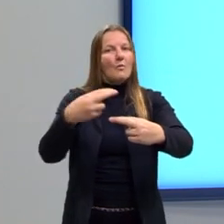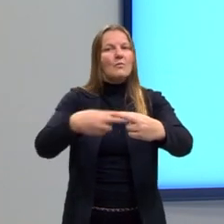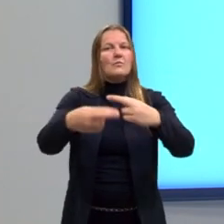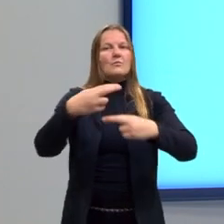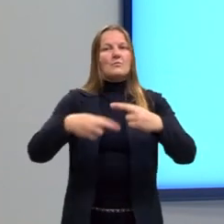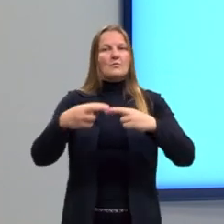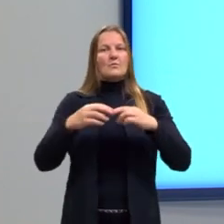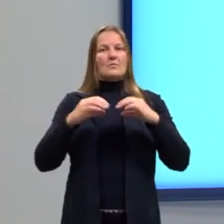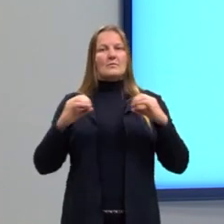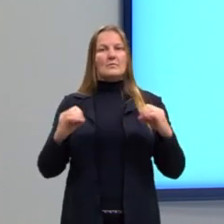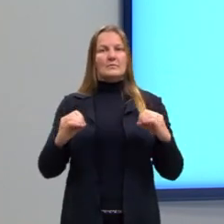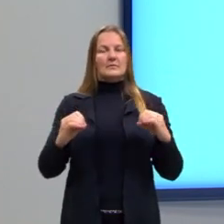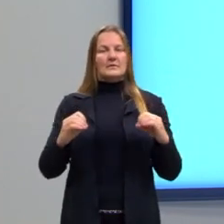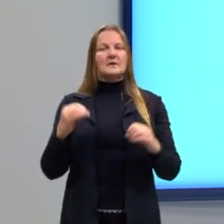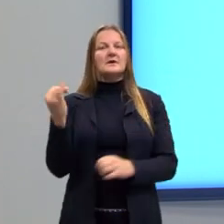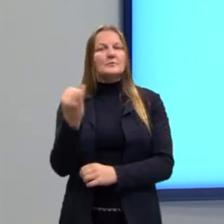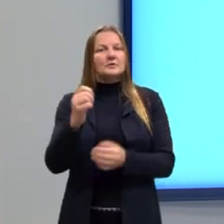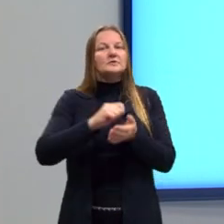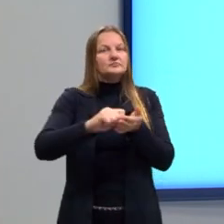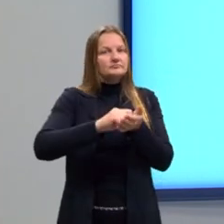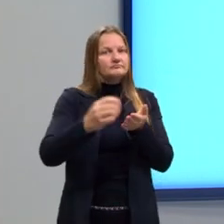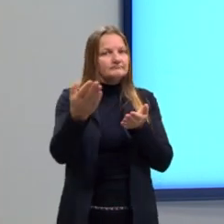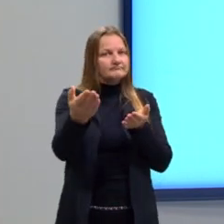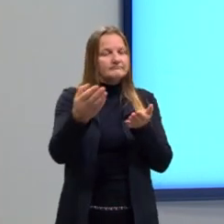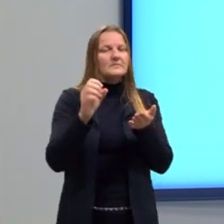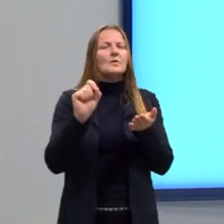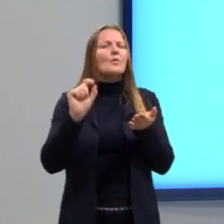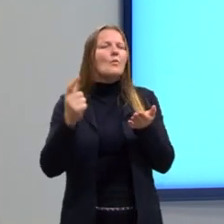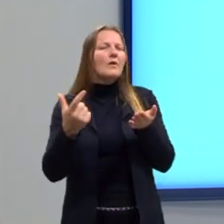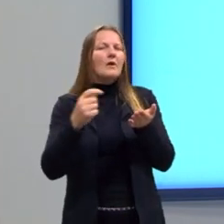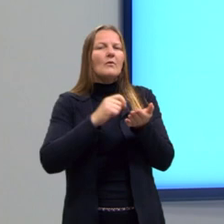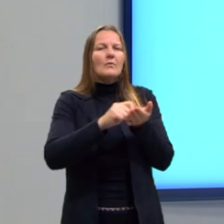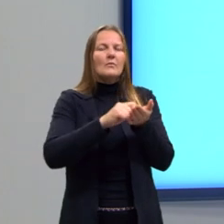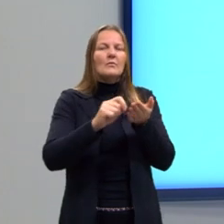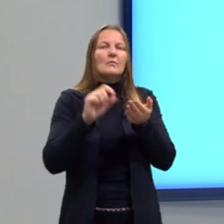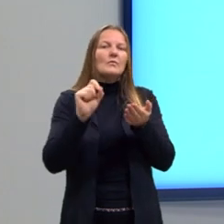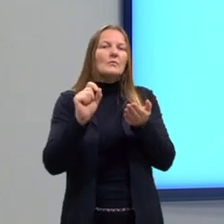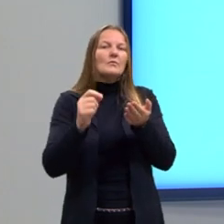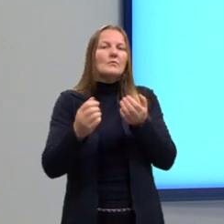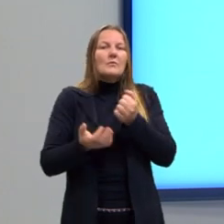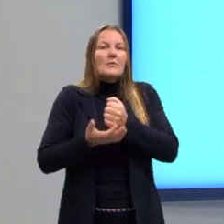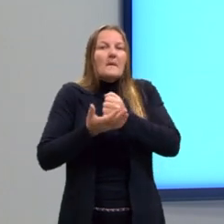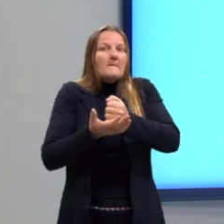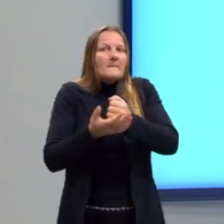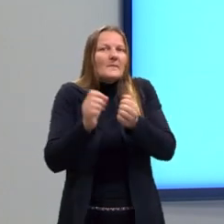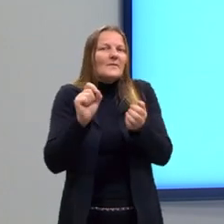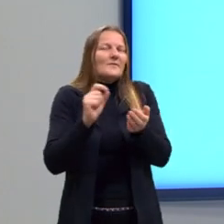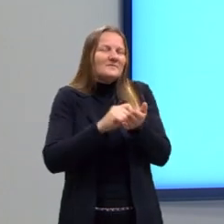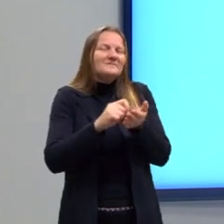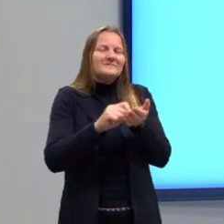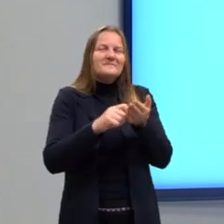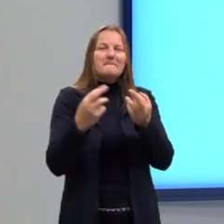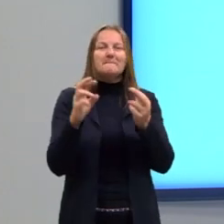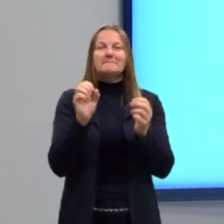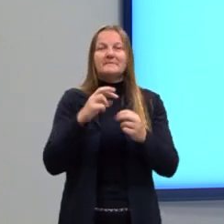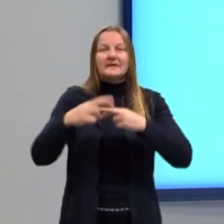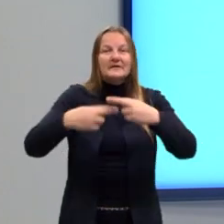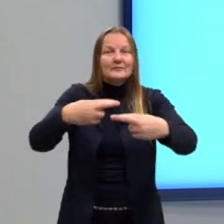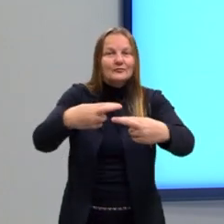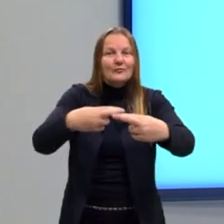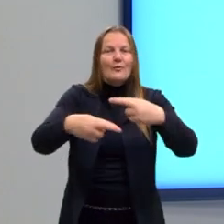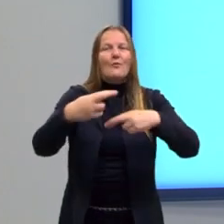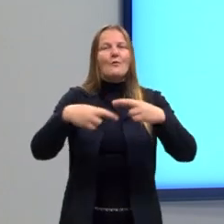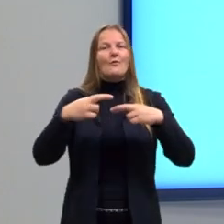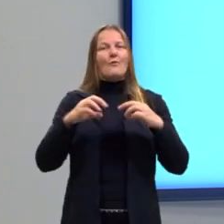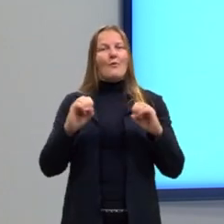inversa e isso é importante a gente anotar quais vai ser os beneficiem vai se beneficiar com qual e com